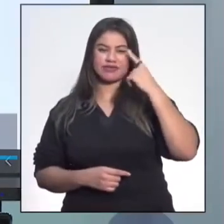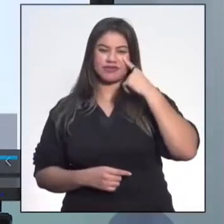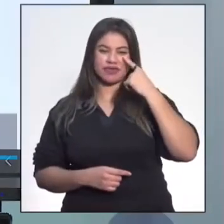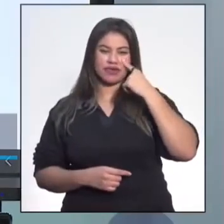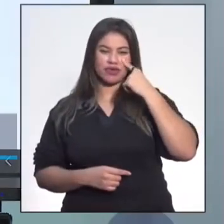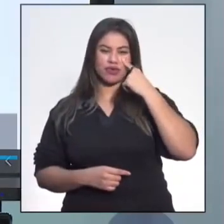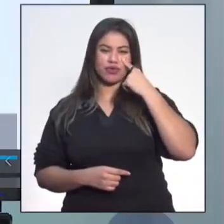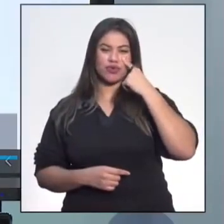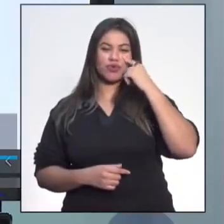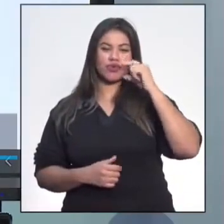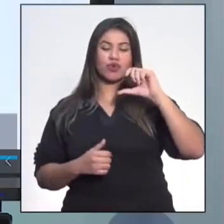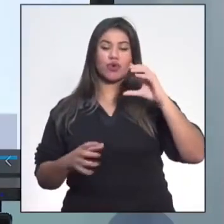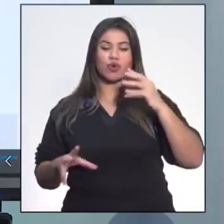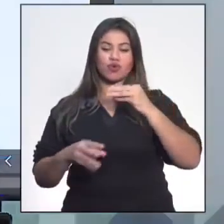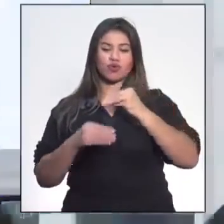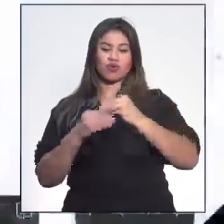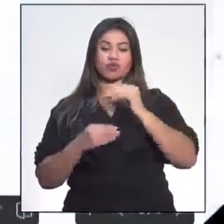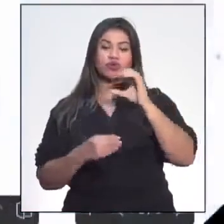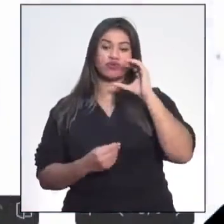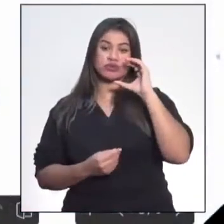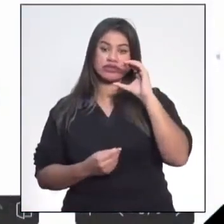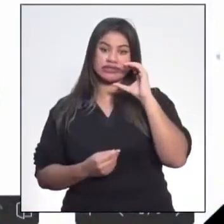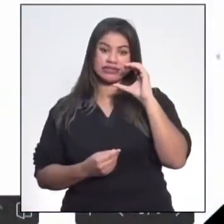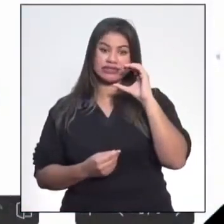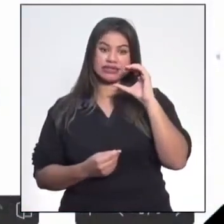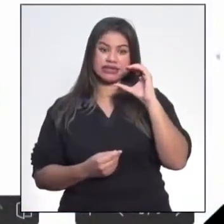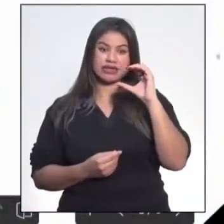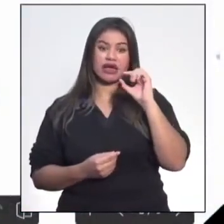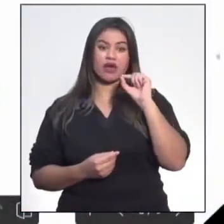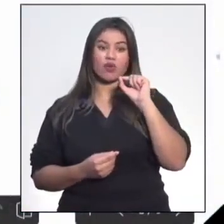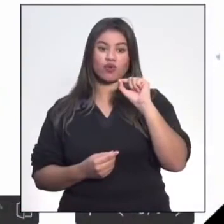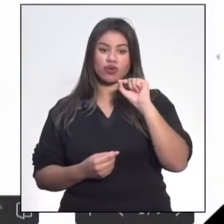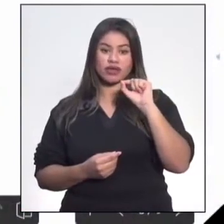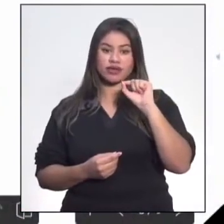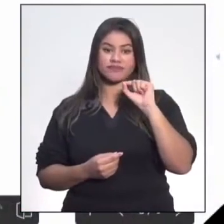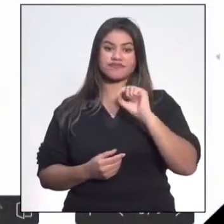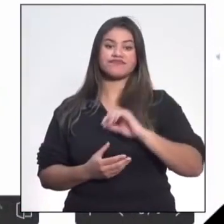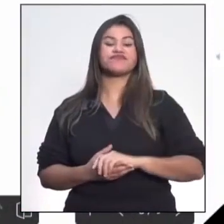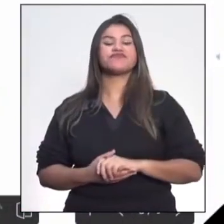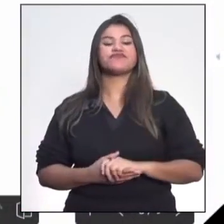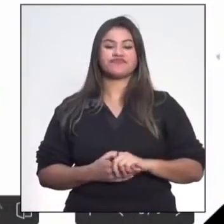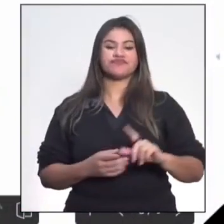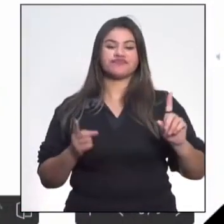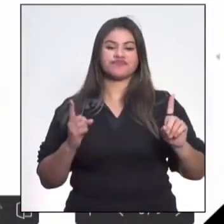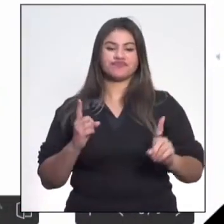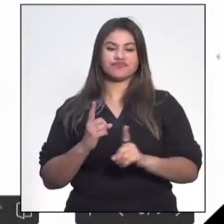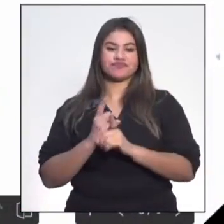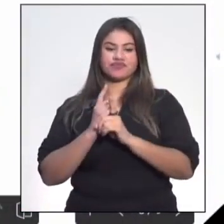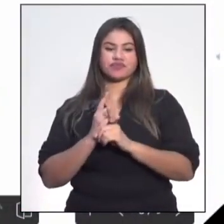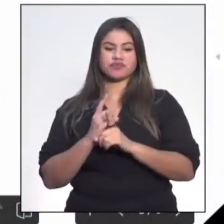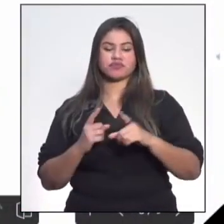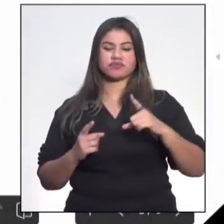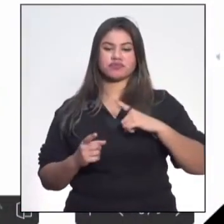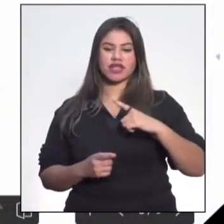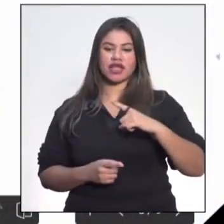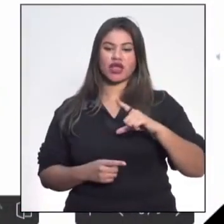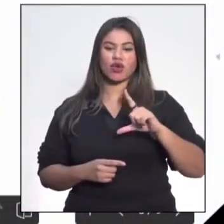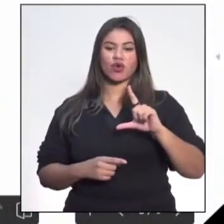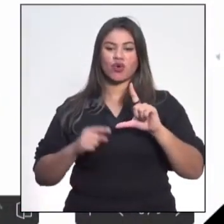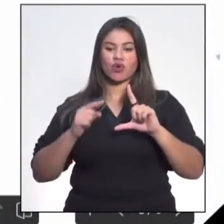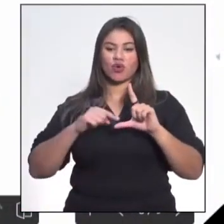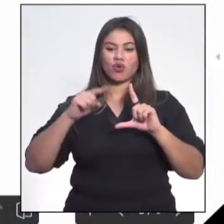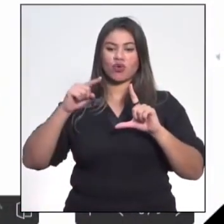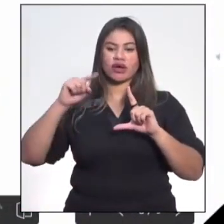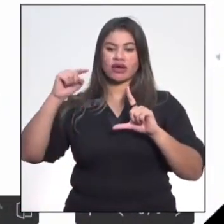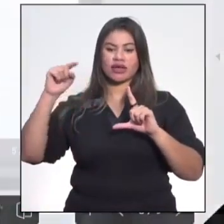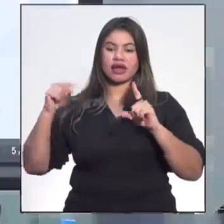ax² e pus o c junto. Sim? O que, que vai acontecer aqui? Ah, vamos descobrir. Então, vamos fazer um gráfico para poder